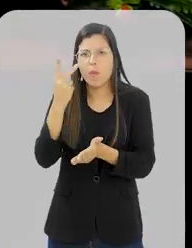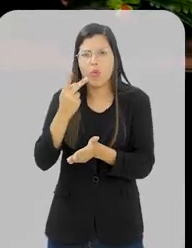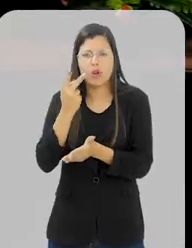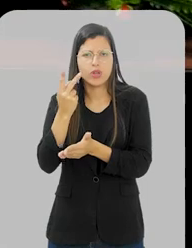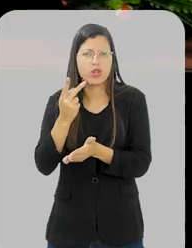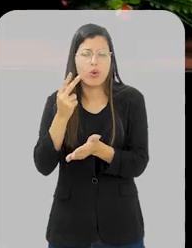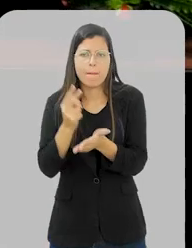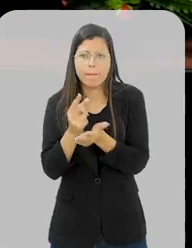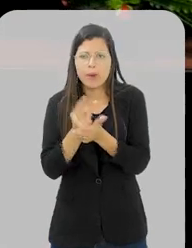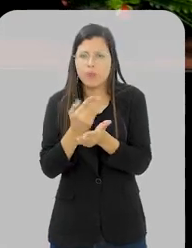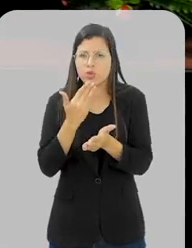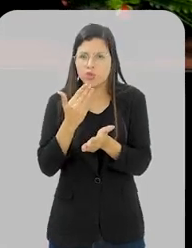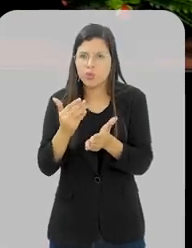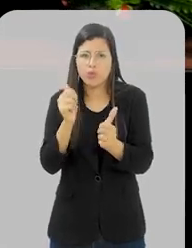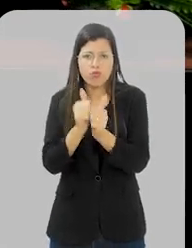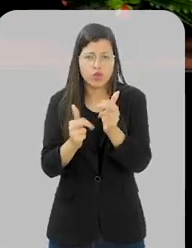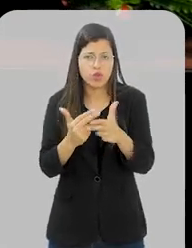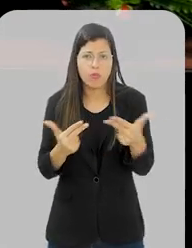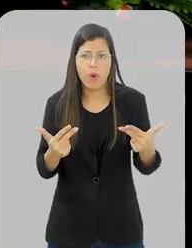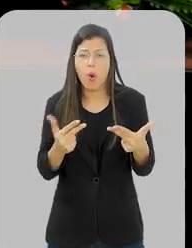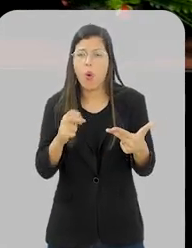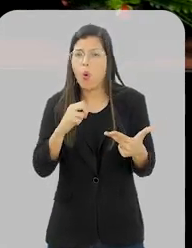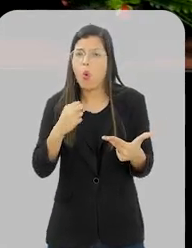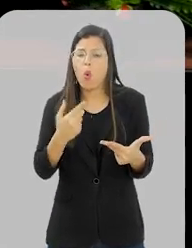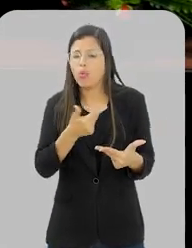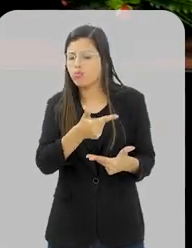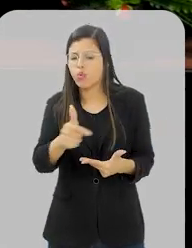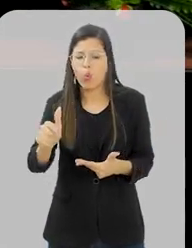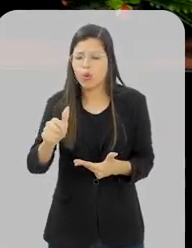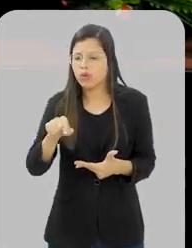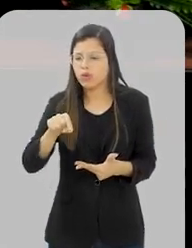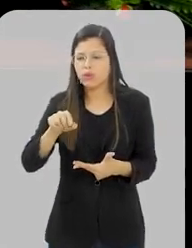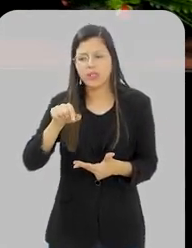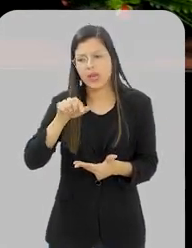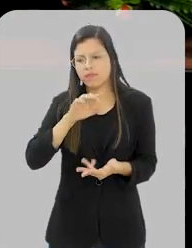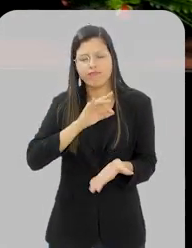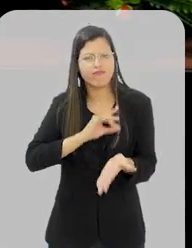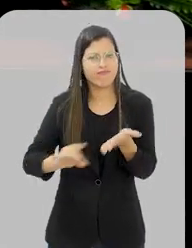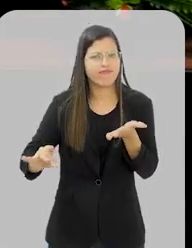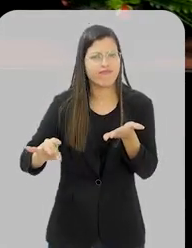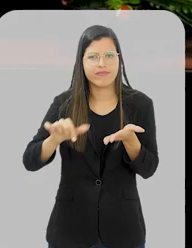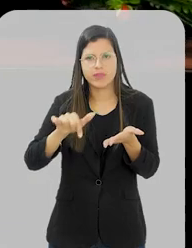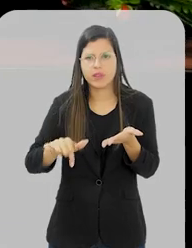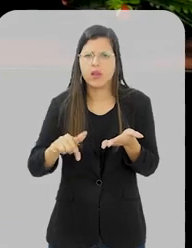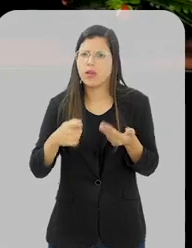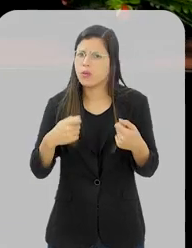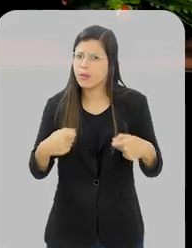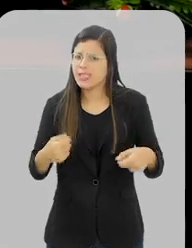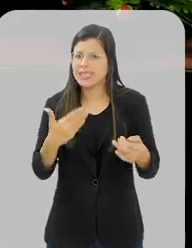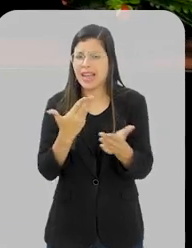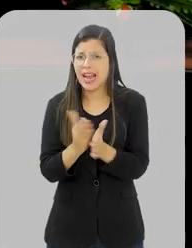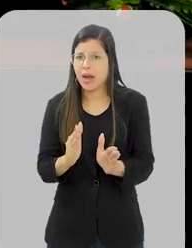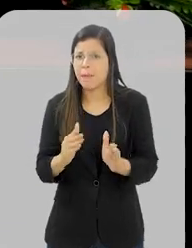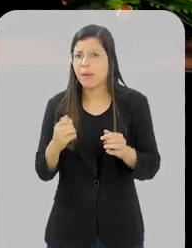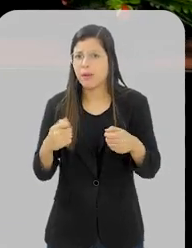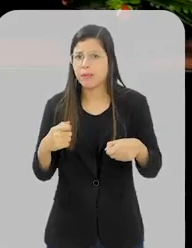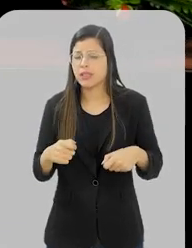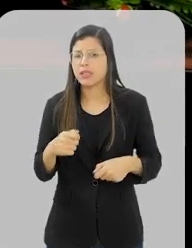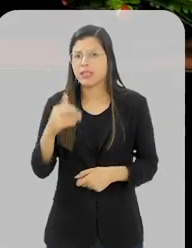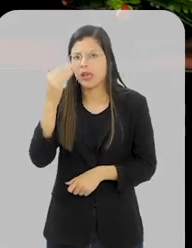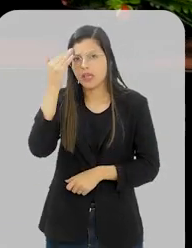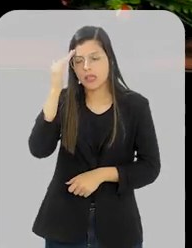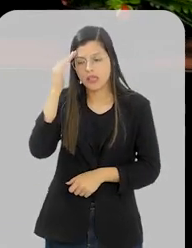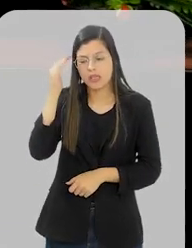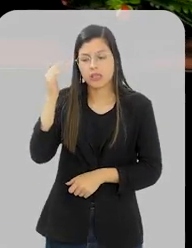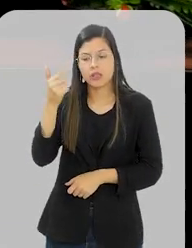mesmo time de futebol o que que seja ou você vai seguir o outro e você não é meu amigo isso isso tem que acabar eu acho que a a compreensão do